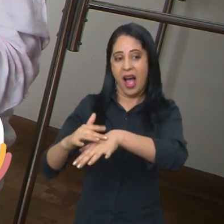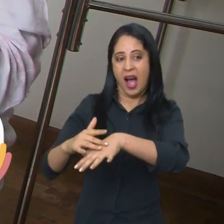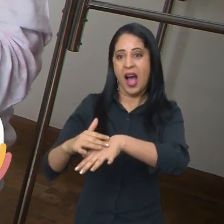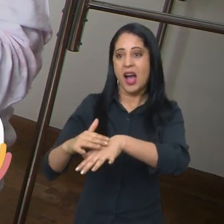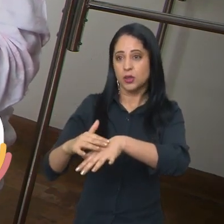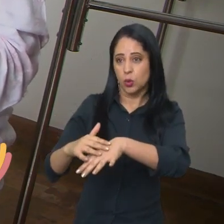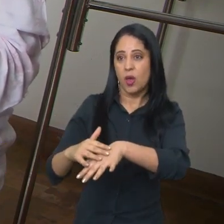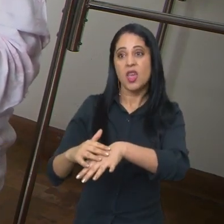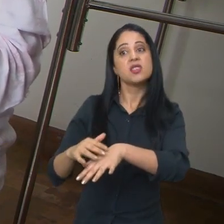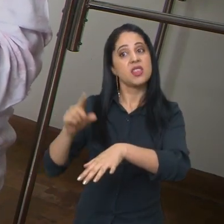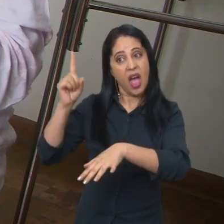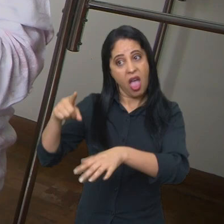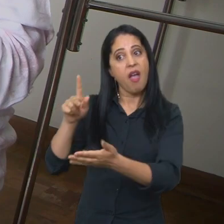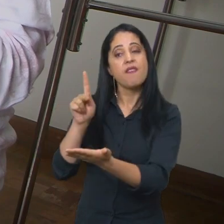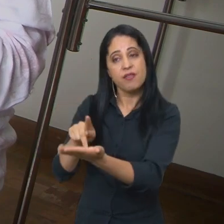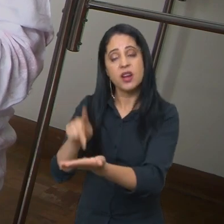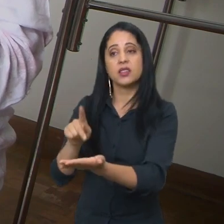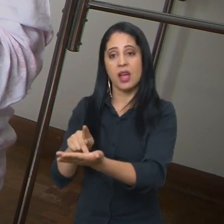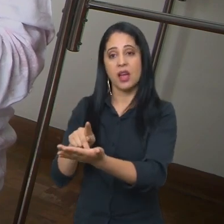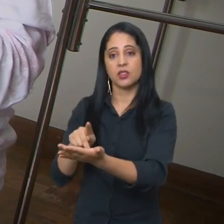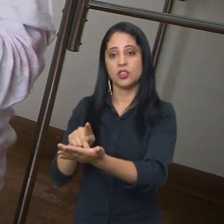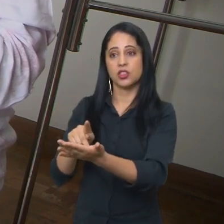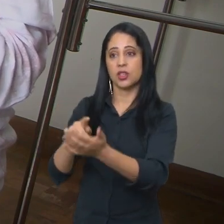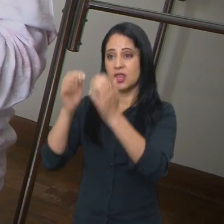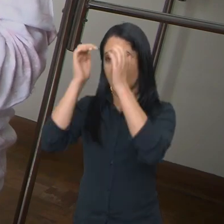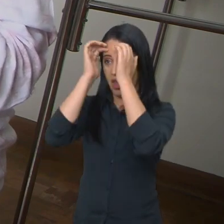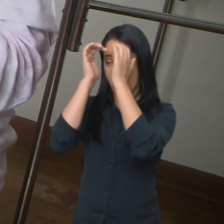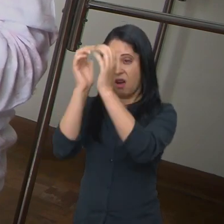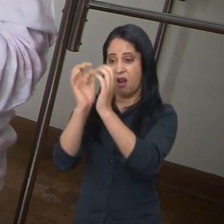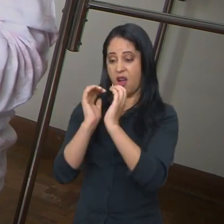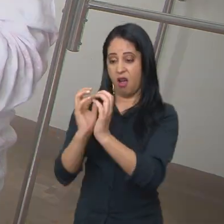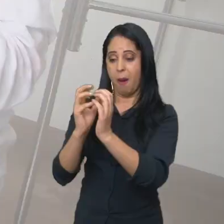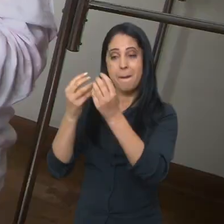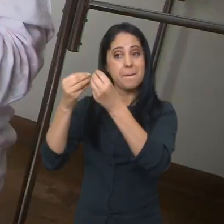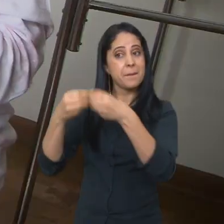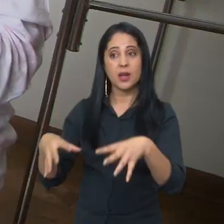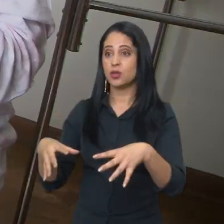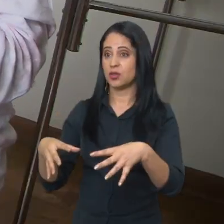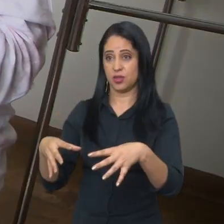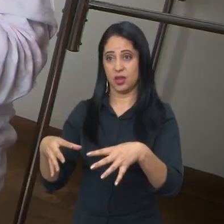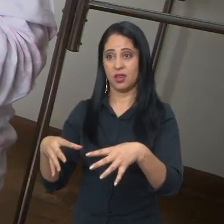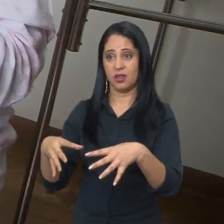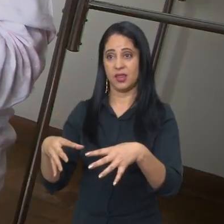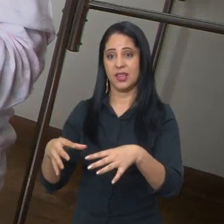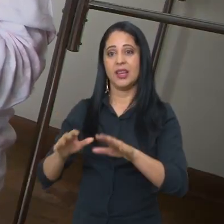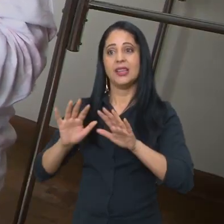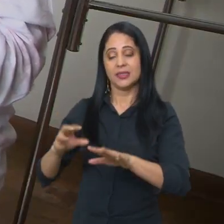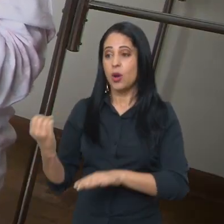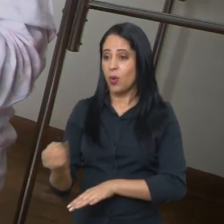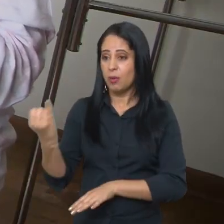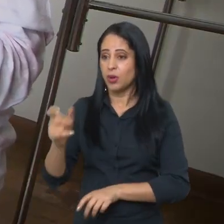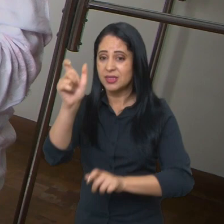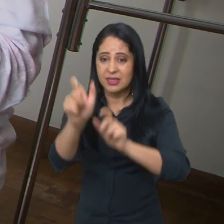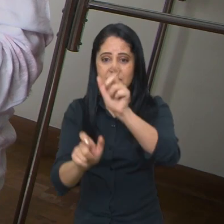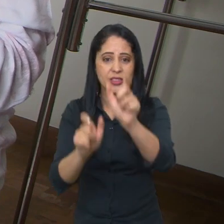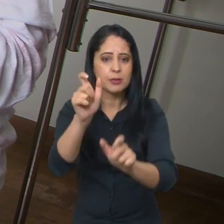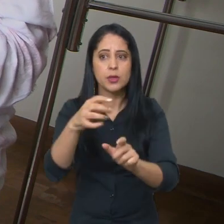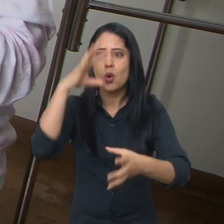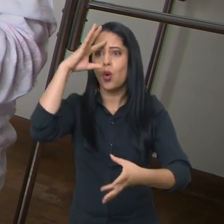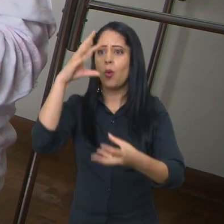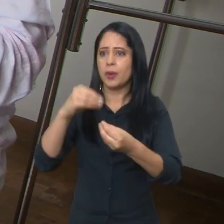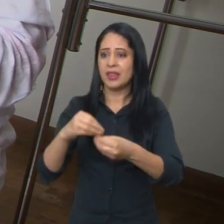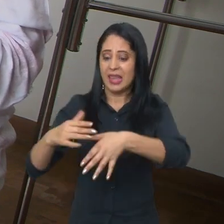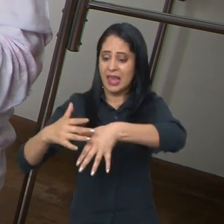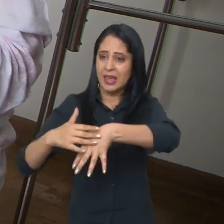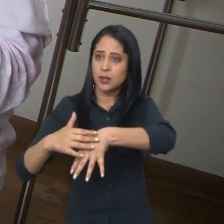é uma doença física, porque o Alzheimer, ele afeta o cérebro. Então, para mim, é muito importante que as pessoas entendam